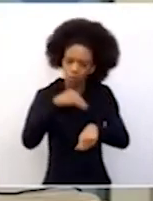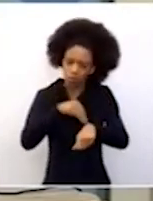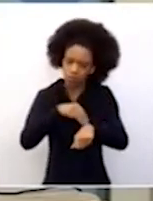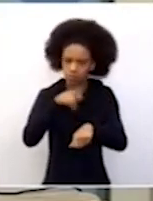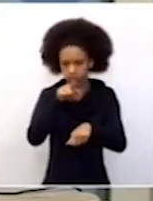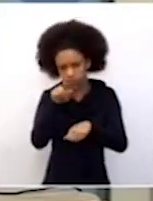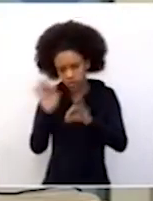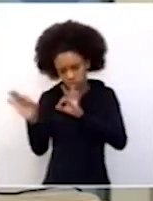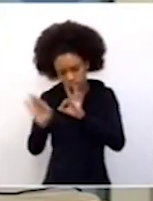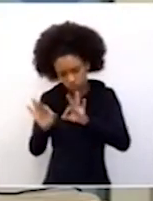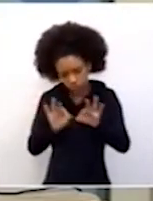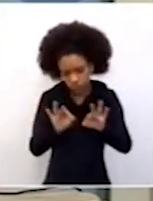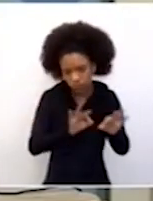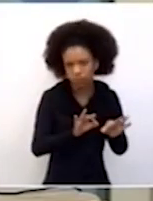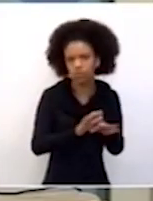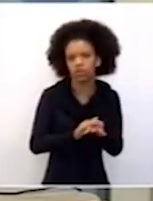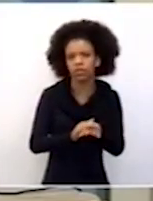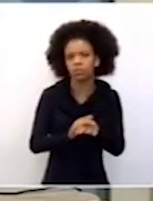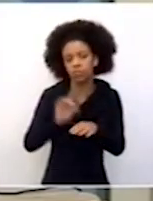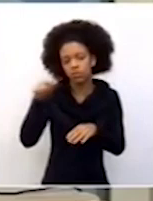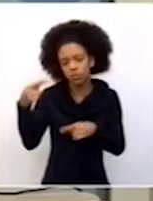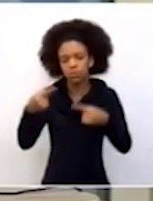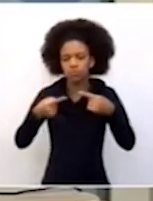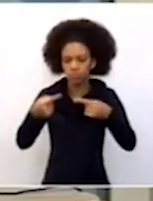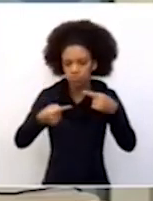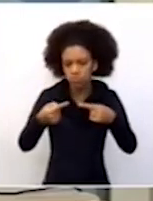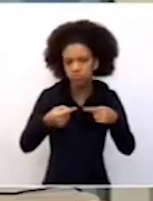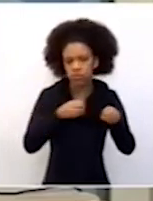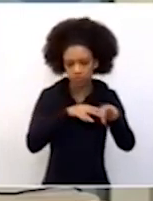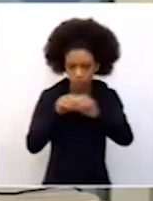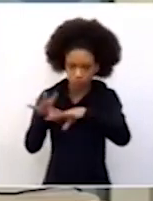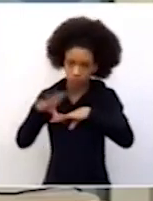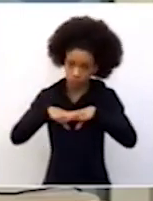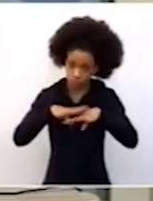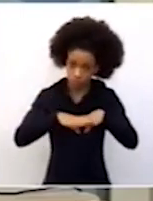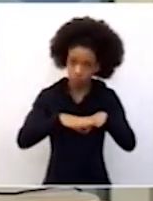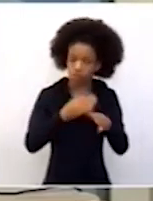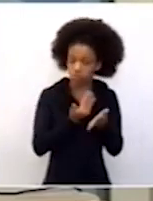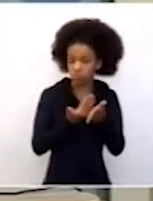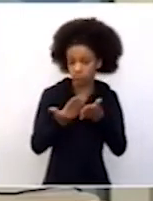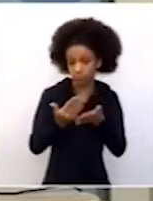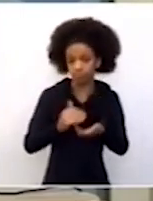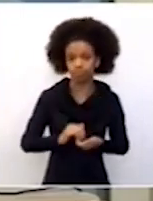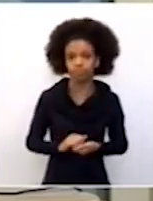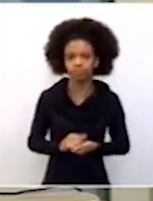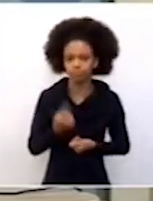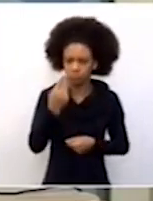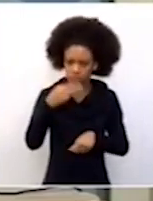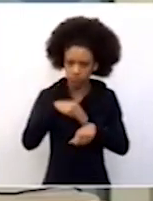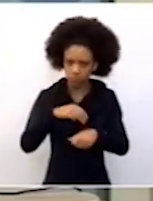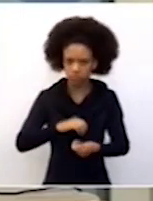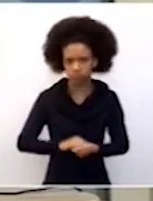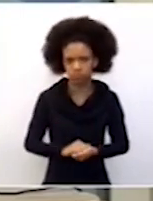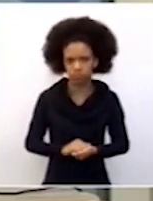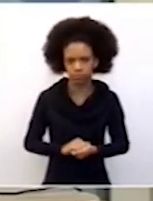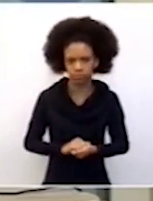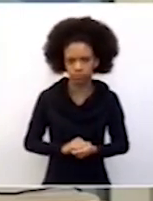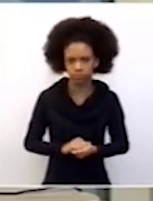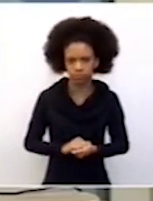professores pegarem os materiais para depois fazer umas discussões sobre a educação matemática nos anos iniciais. 1 minuto.